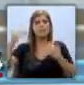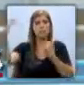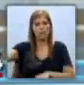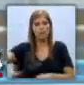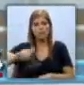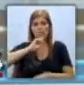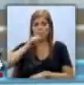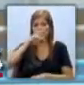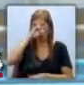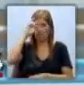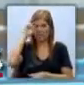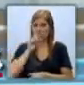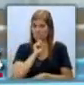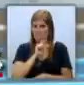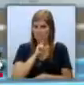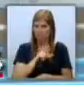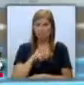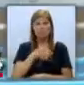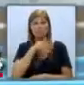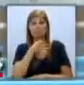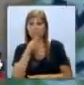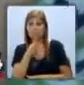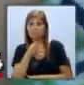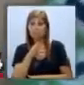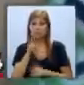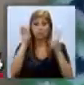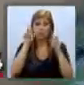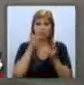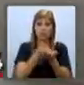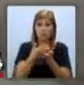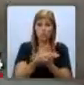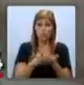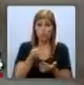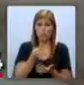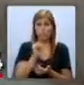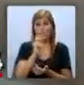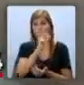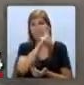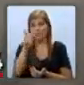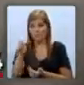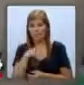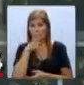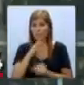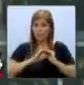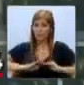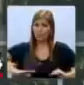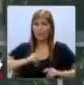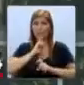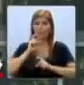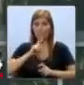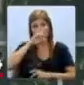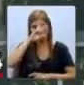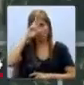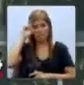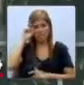poucos minutos por começar europeu dos assuntos econômicos pierre moscovici admitiu que o livro da dívida grega foi de equipe o grupo